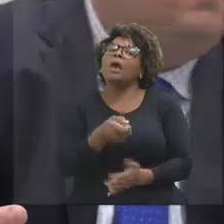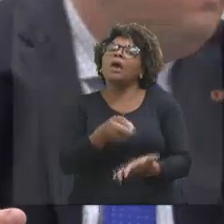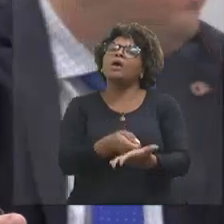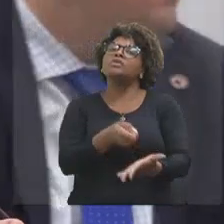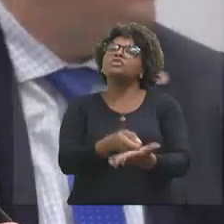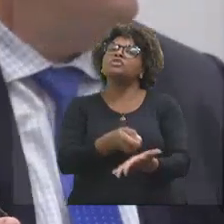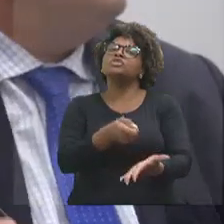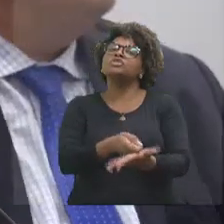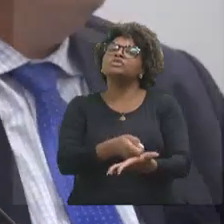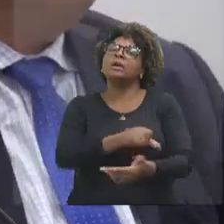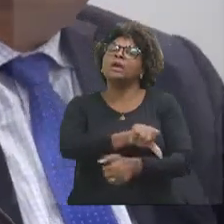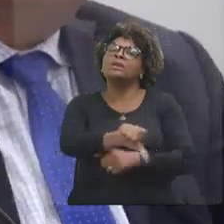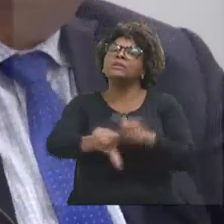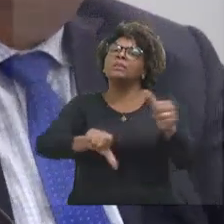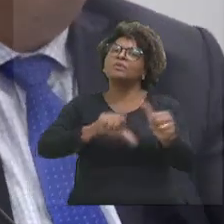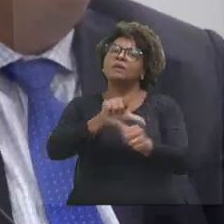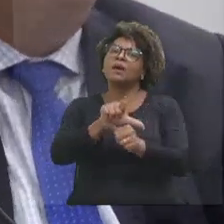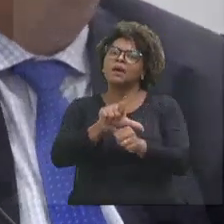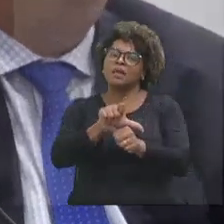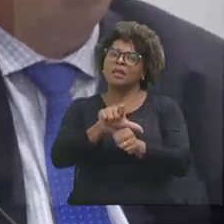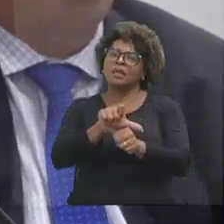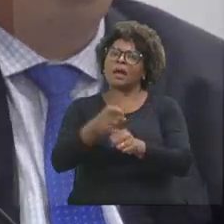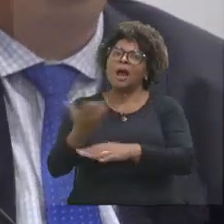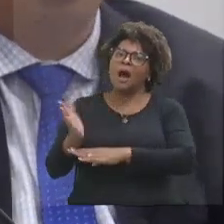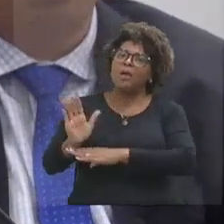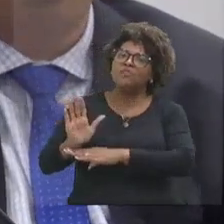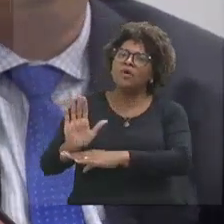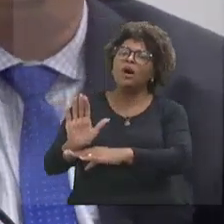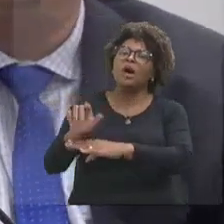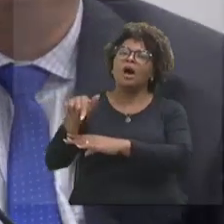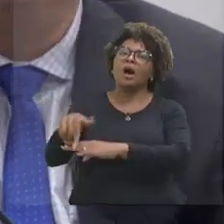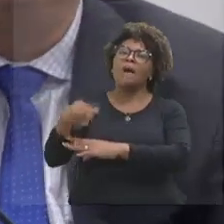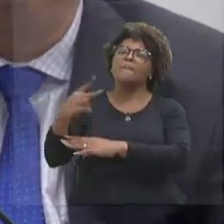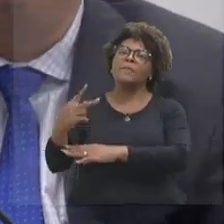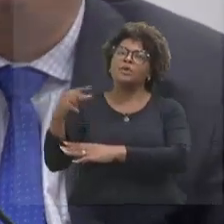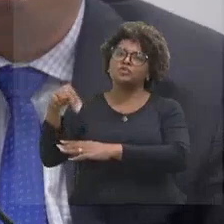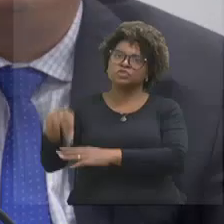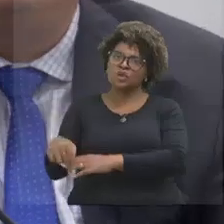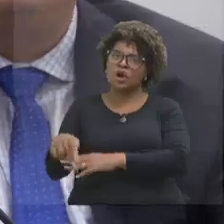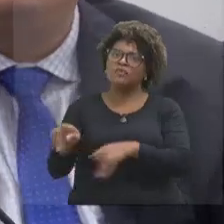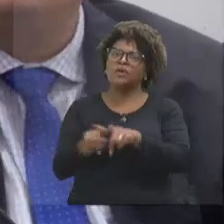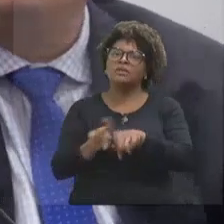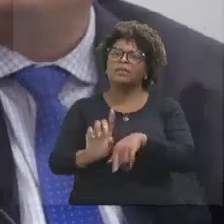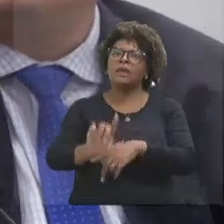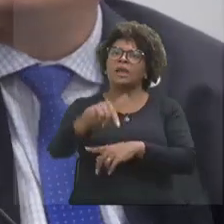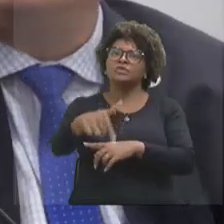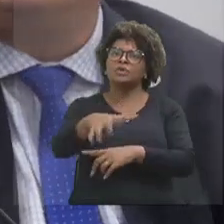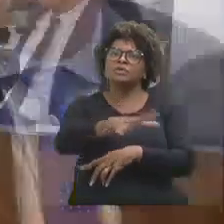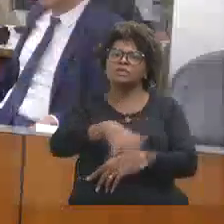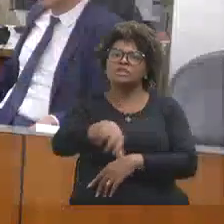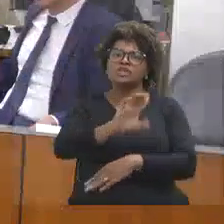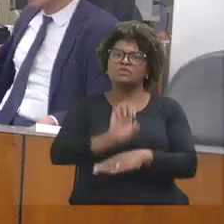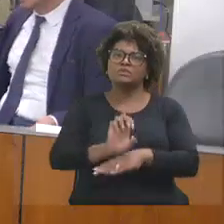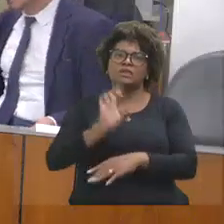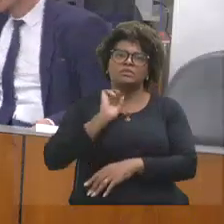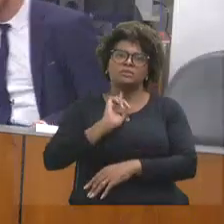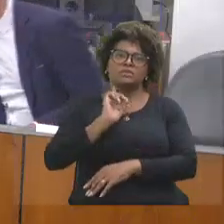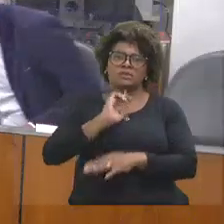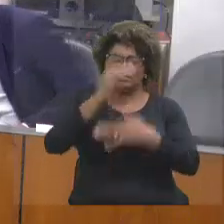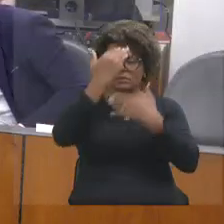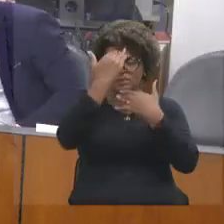fortalecendo ponte nova fortalecendo todas as outras regiões de mulher da do estado de Minas